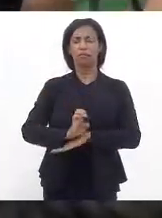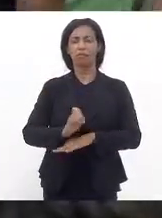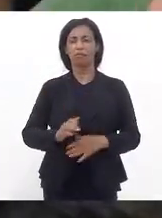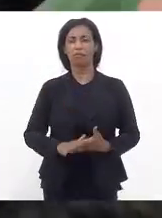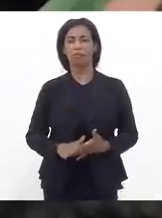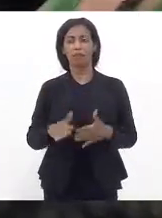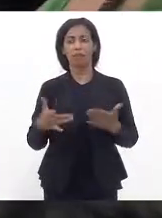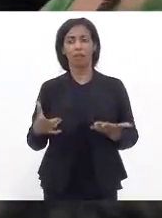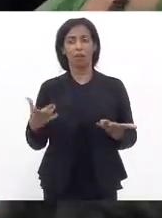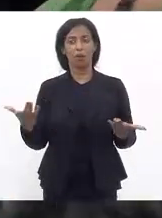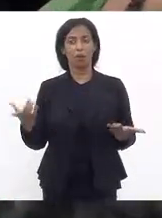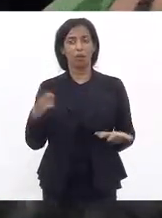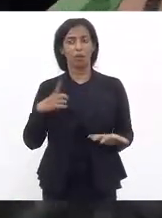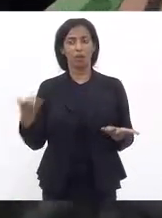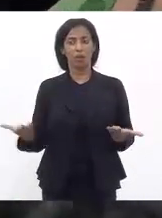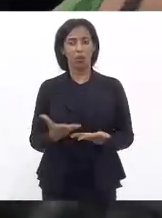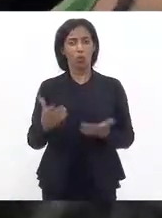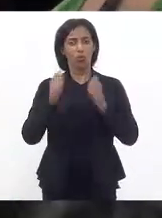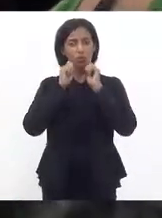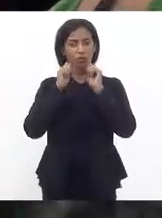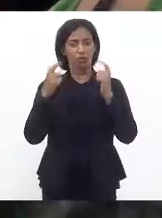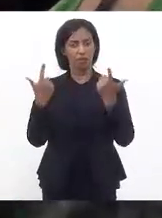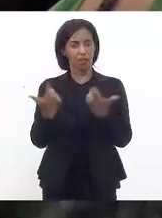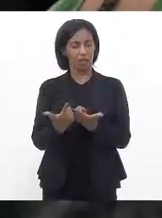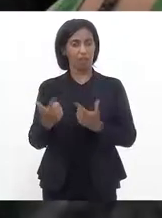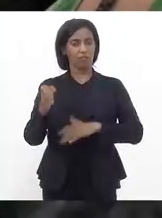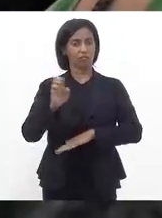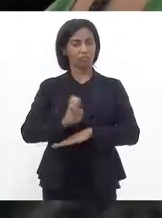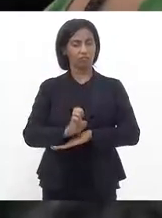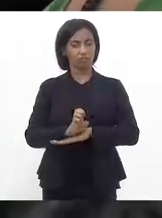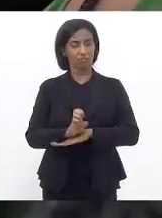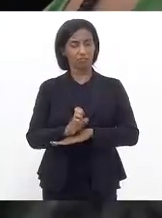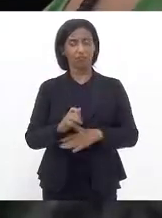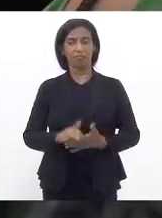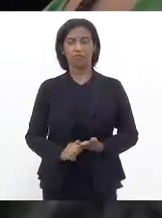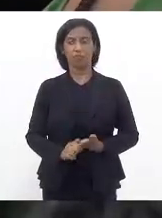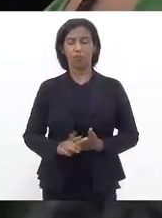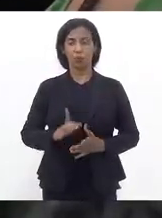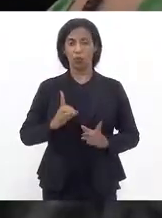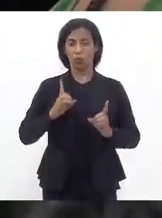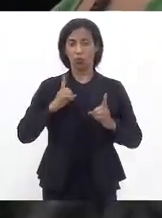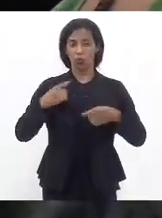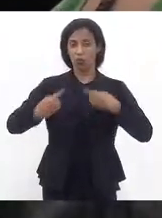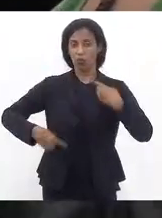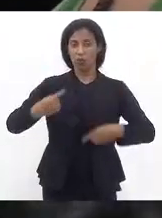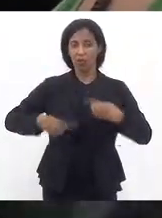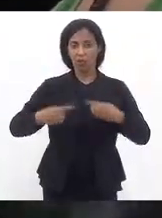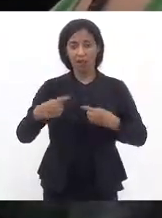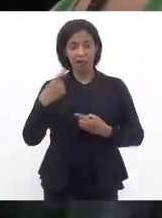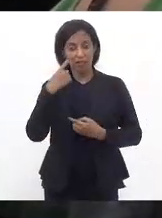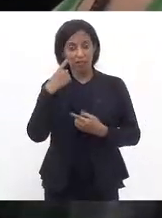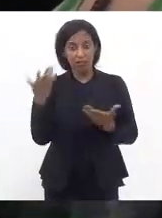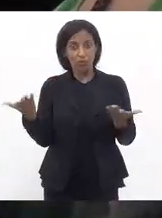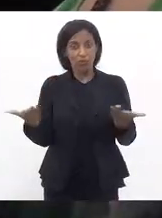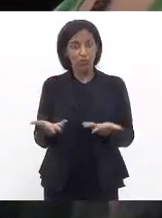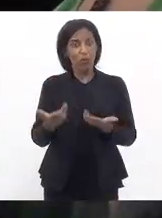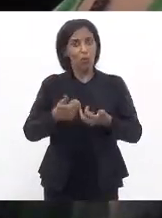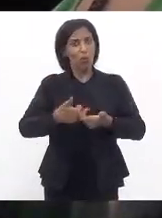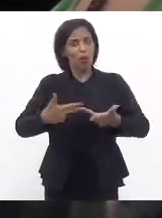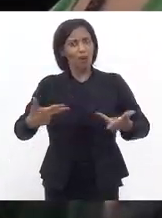então ter hoje aqui na temporada de relativa do Estado do Rio de Janeiro um debate como que eu estou vendo